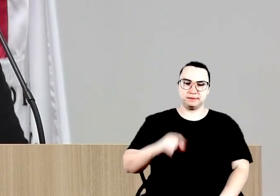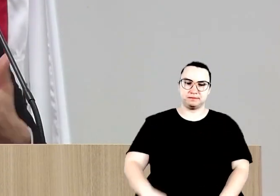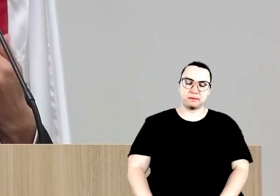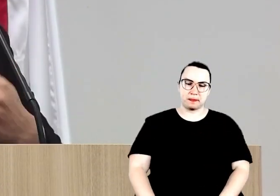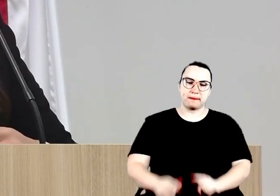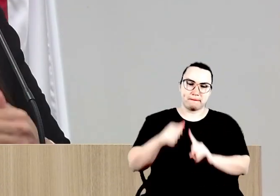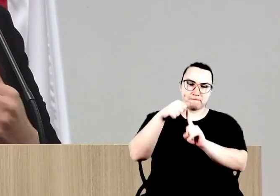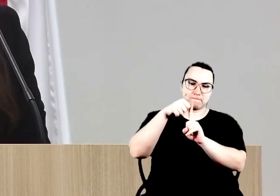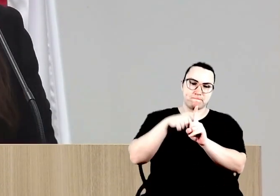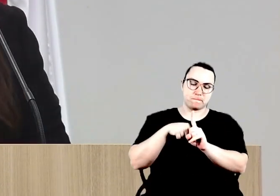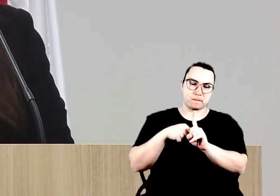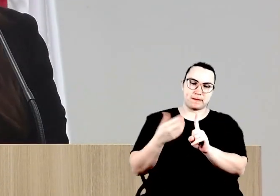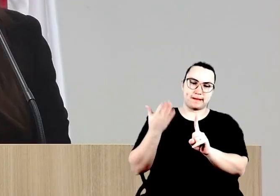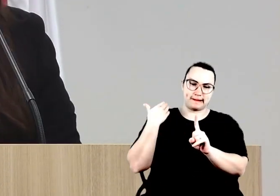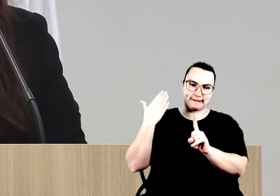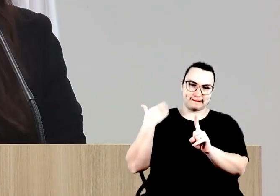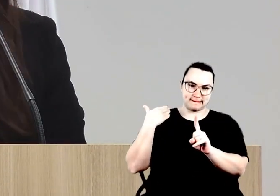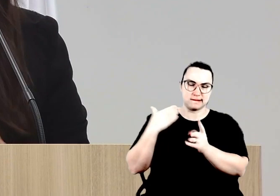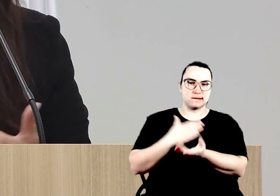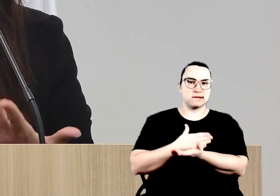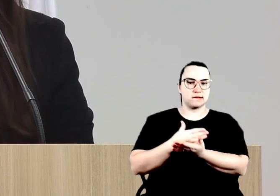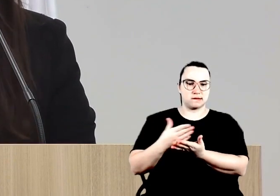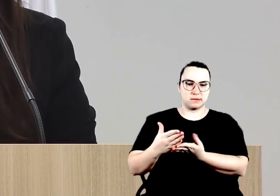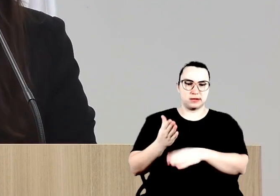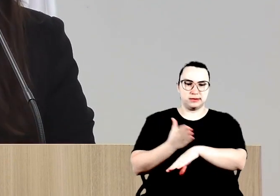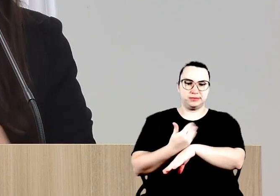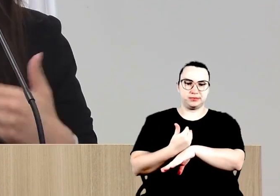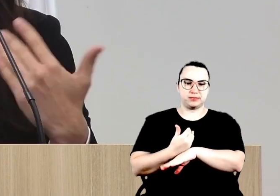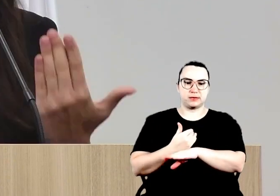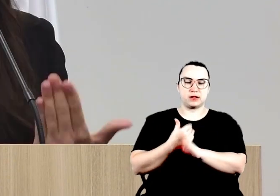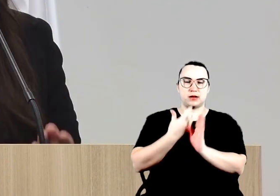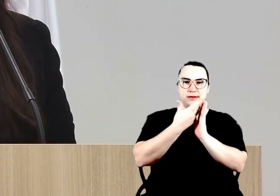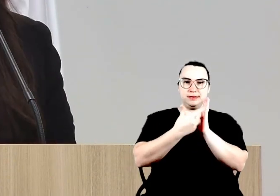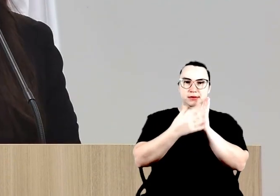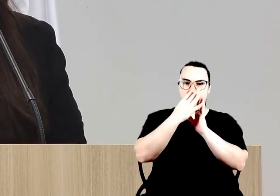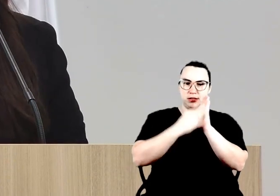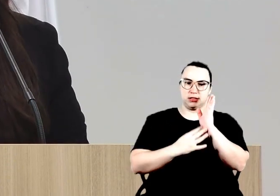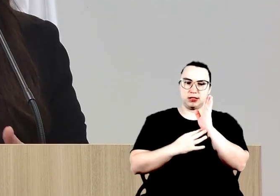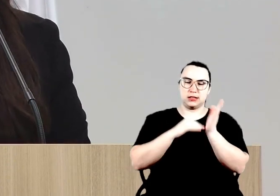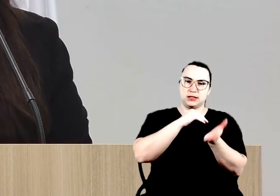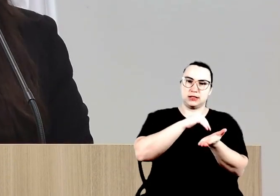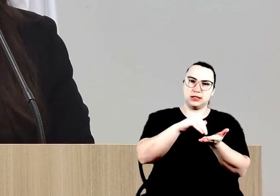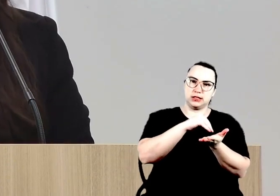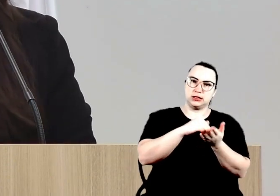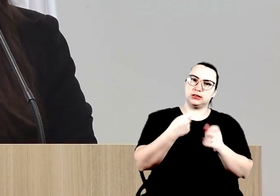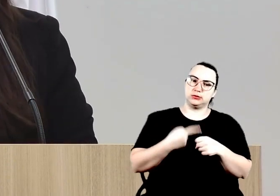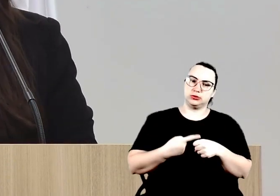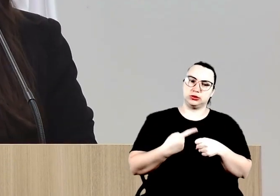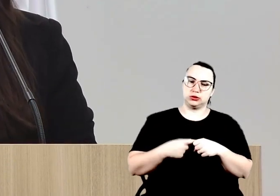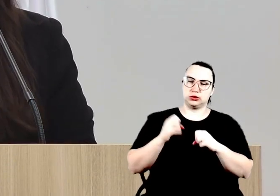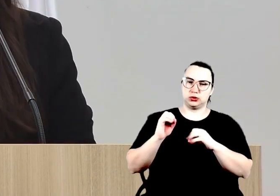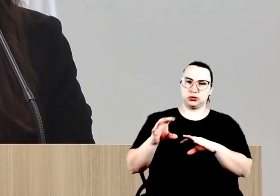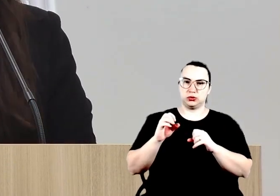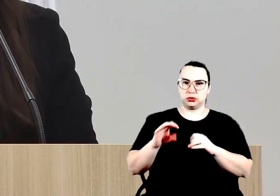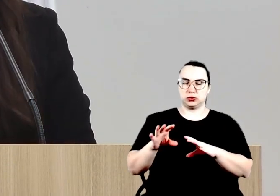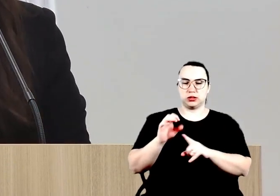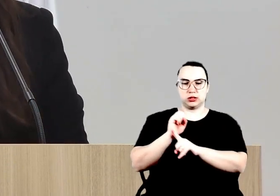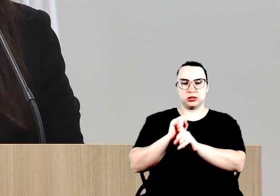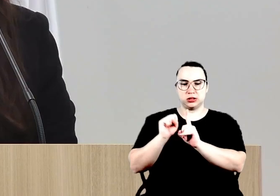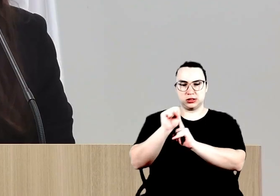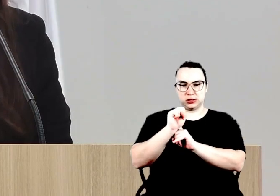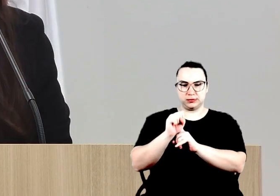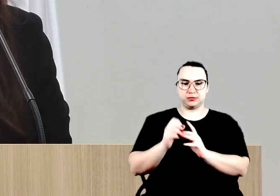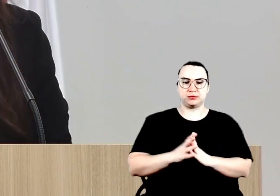passado, nós começamos antecipadamente por conta de cronograma, entre secretarias municipais de educação e assistência. Nós